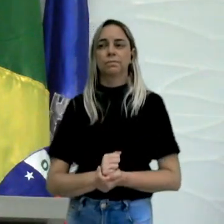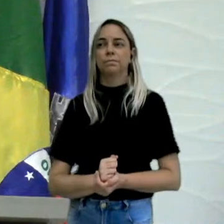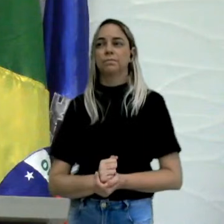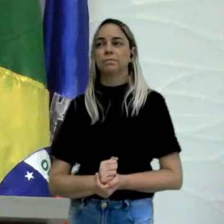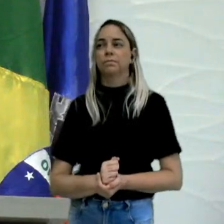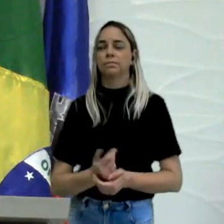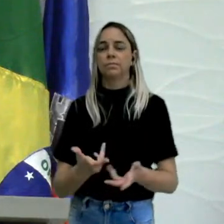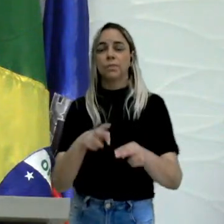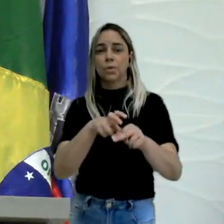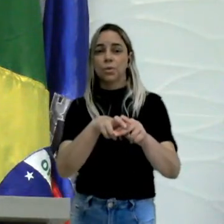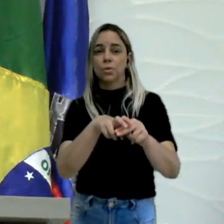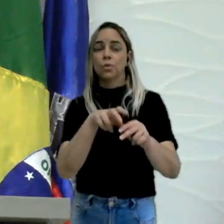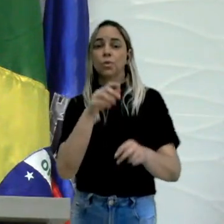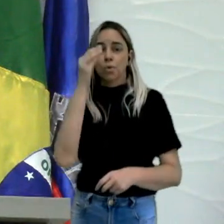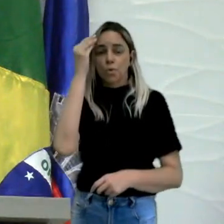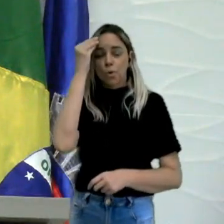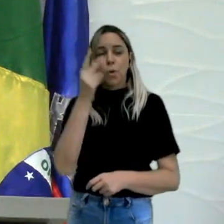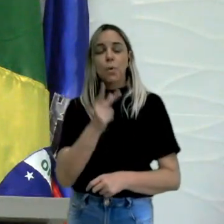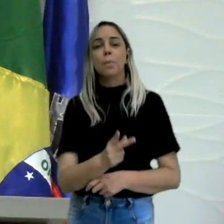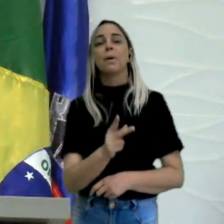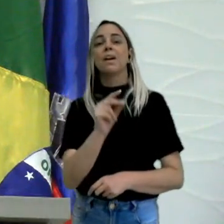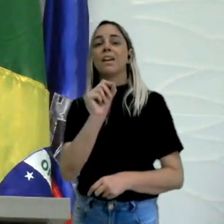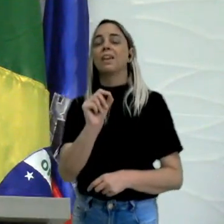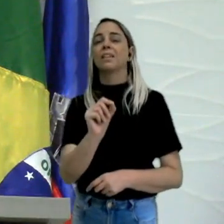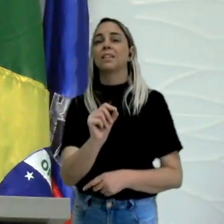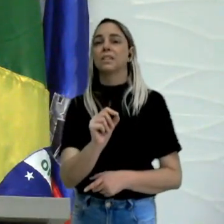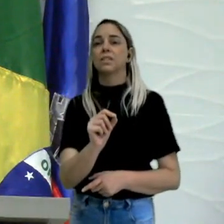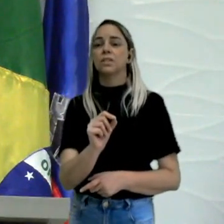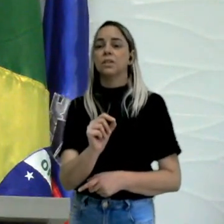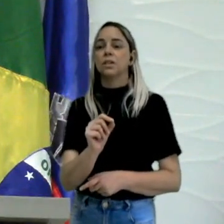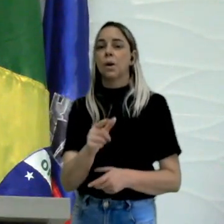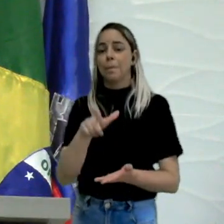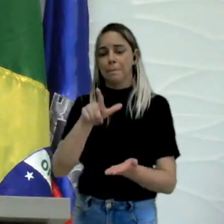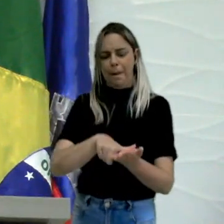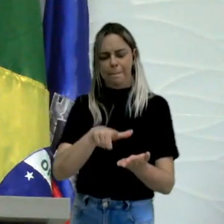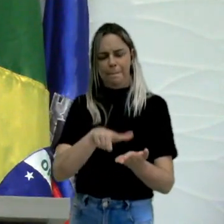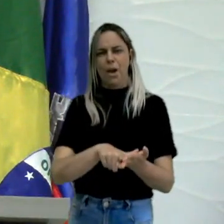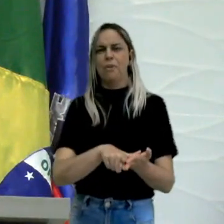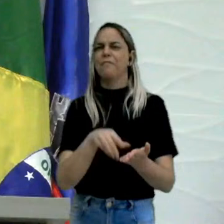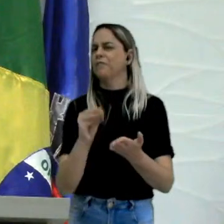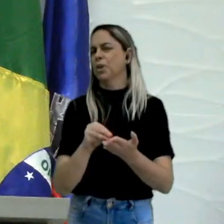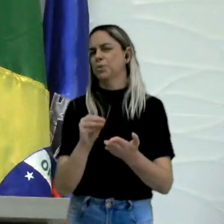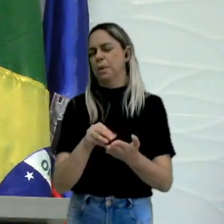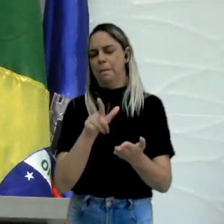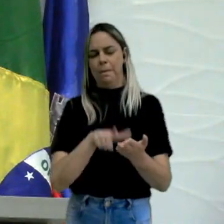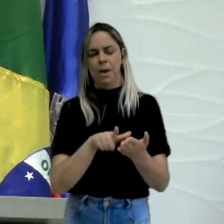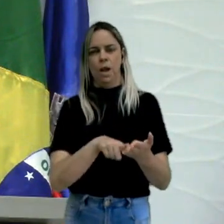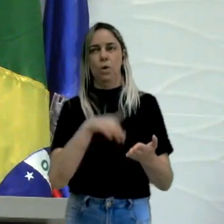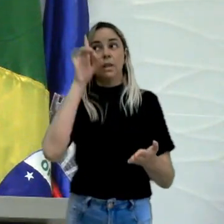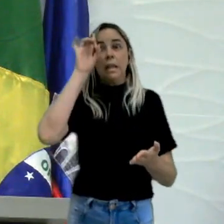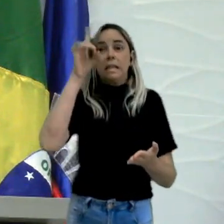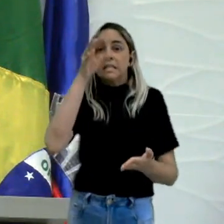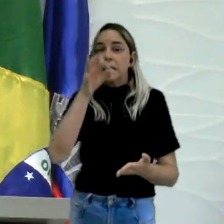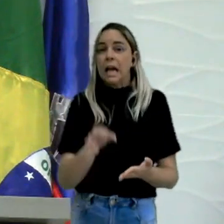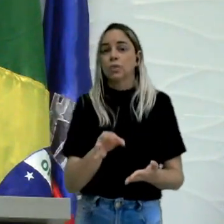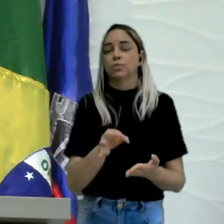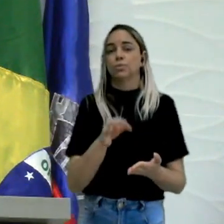de um papel que não foi colocado na data certa ou correto.